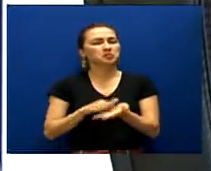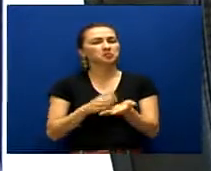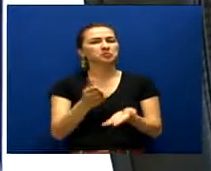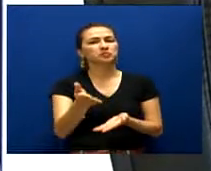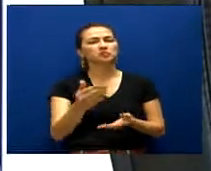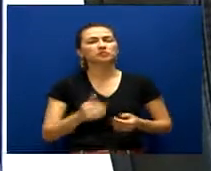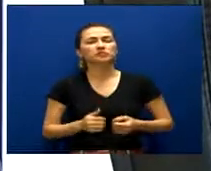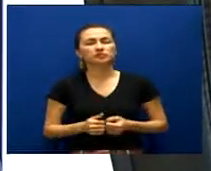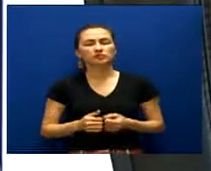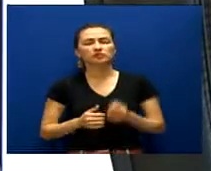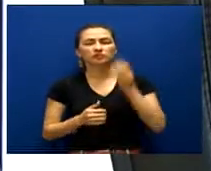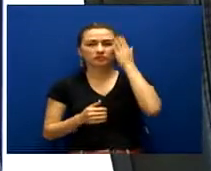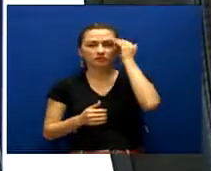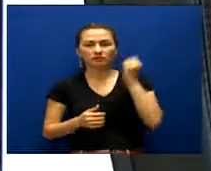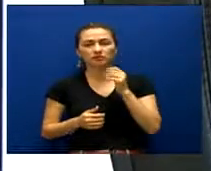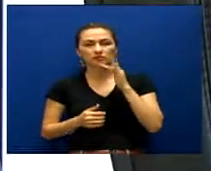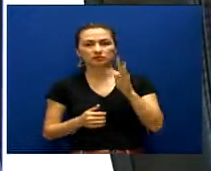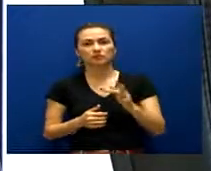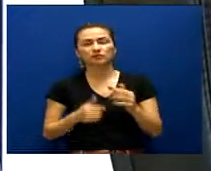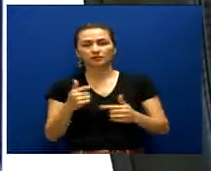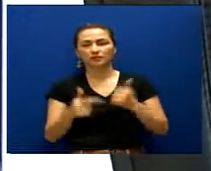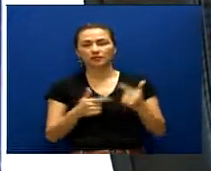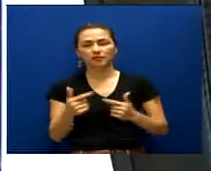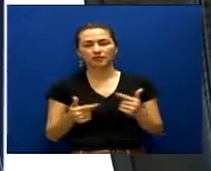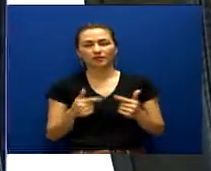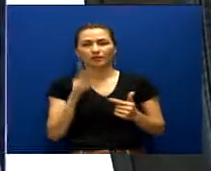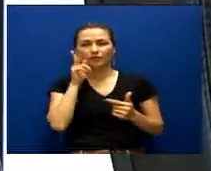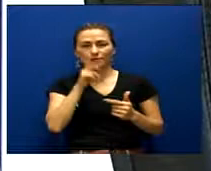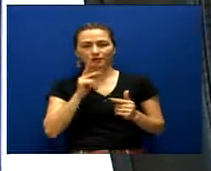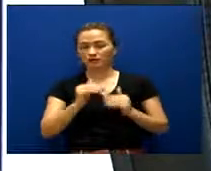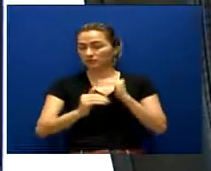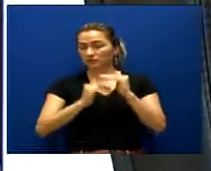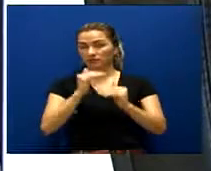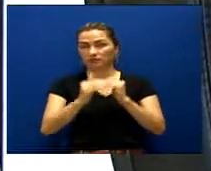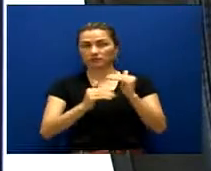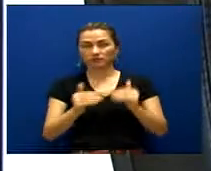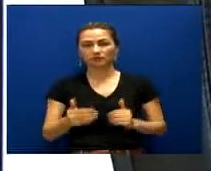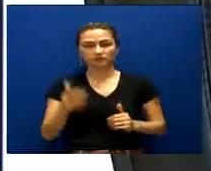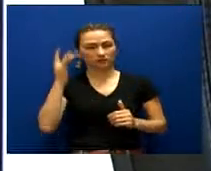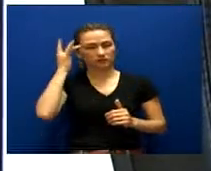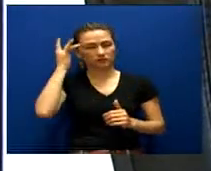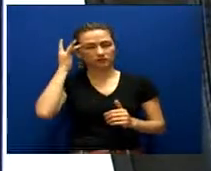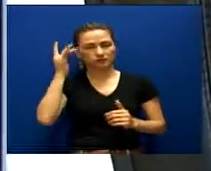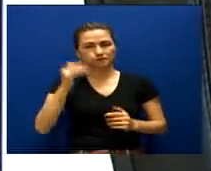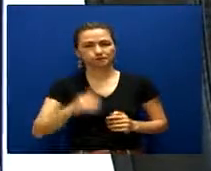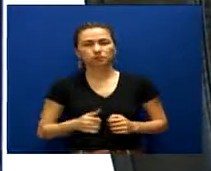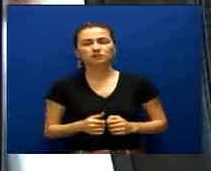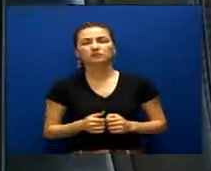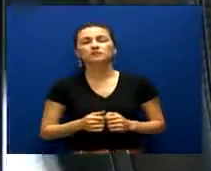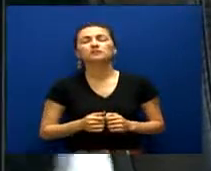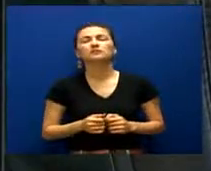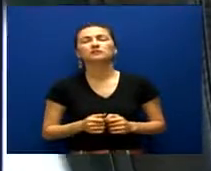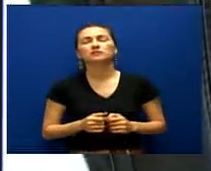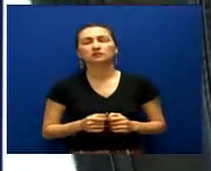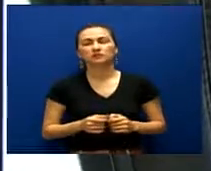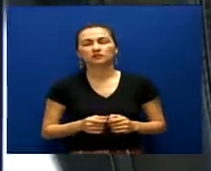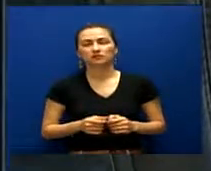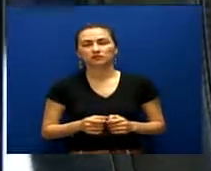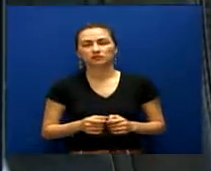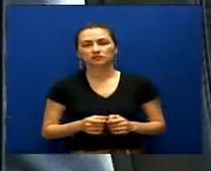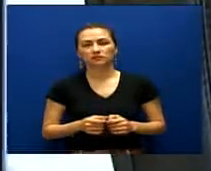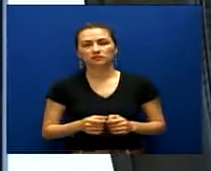futuro brilhante para ele aqui na política. Ele fala que não, mas vamos trabalhar isso devagarinho, né? Padre Flávio,